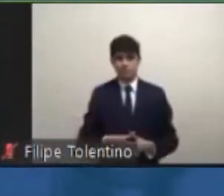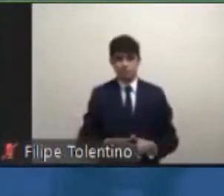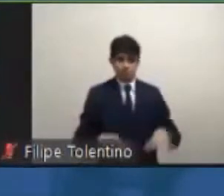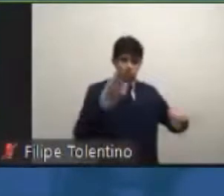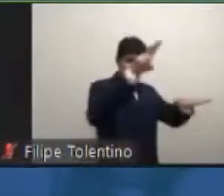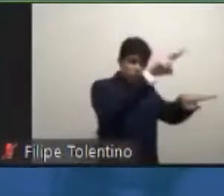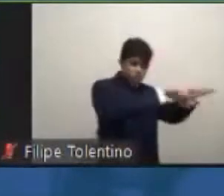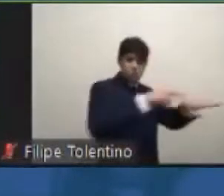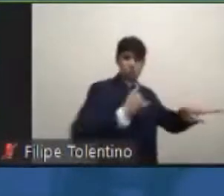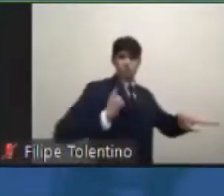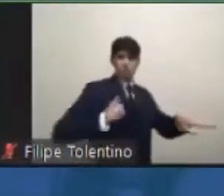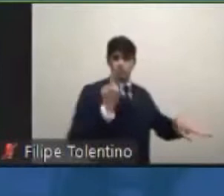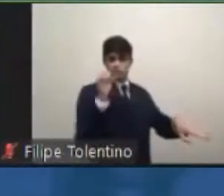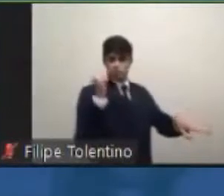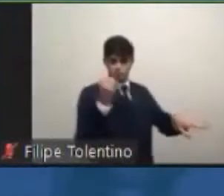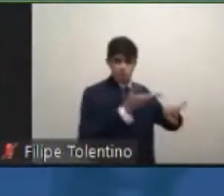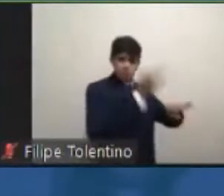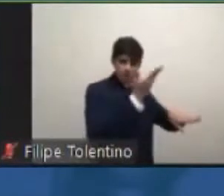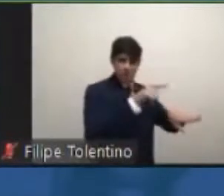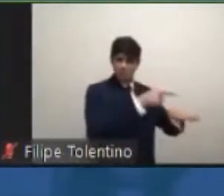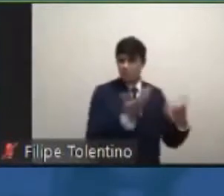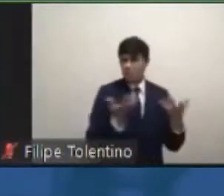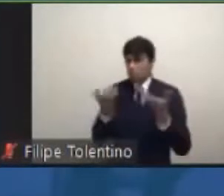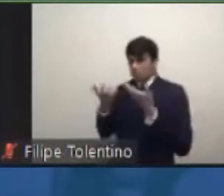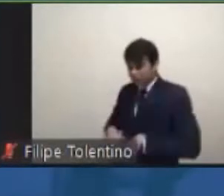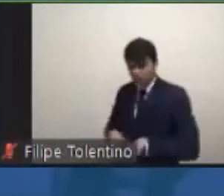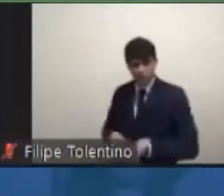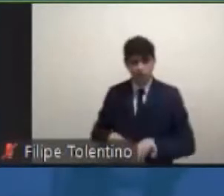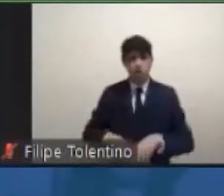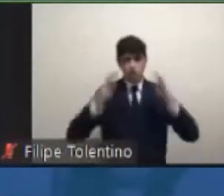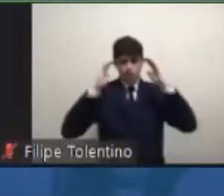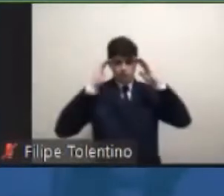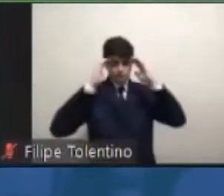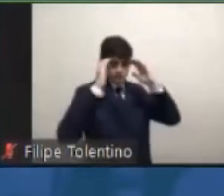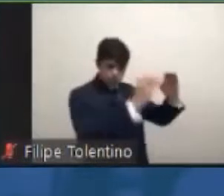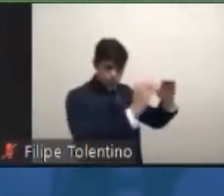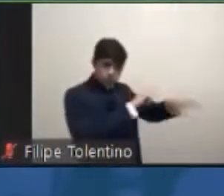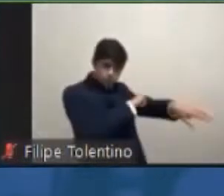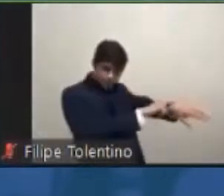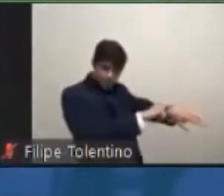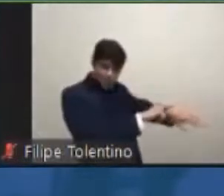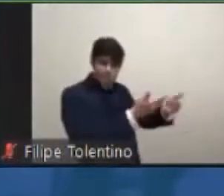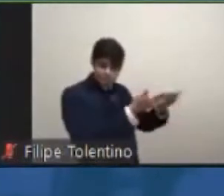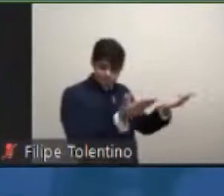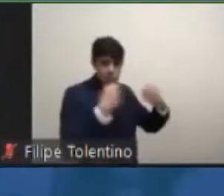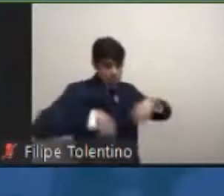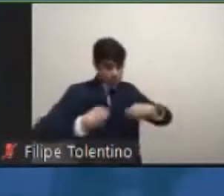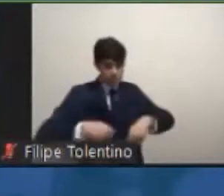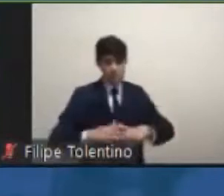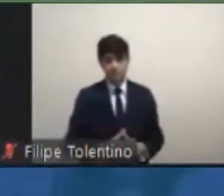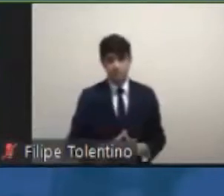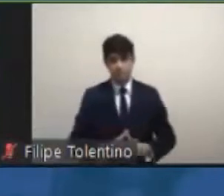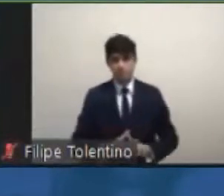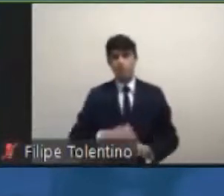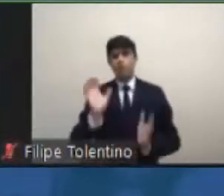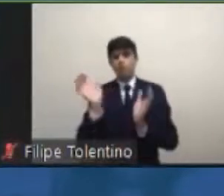vida, ser respeitado. Então, podemos dizer que se o médico se pautar pela posição atual do CFM, ele pode